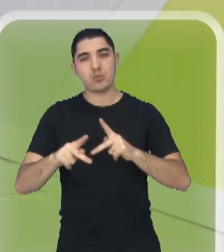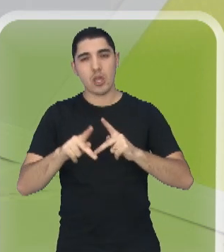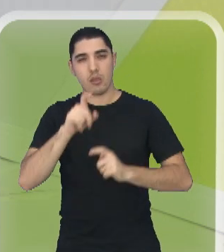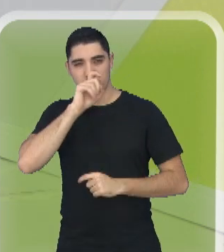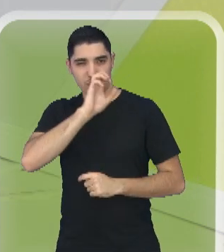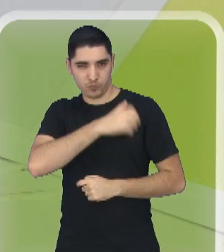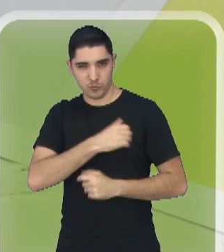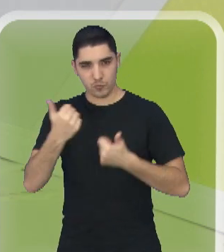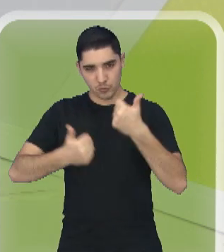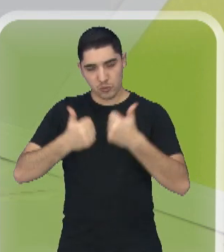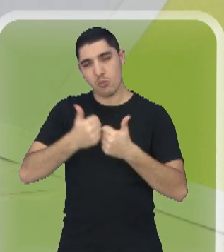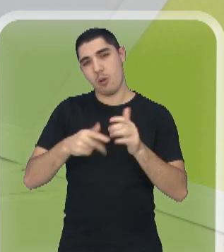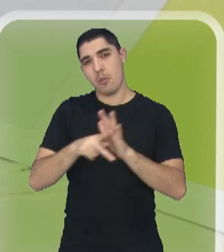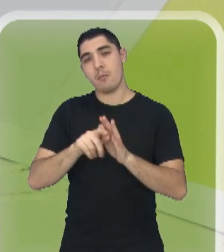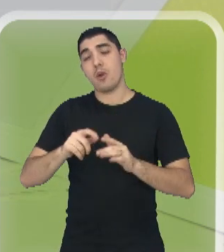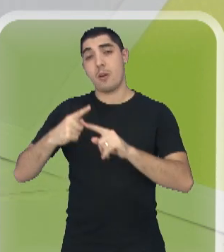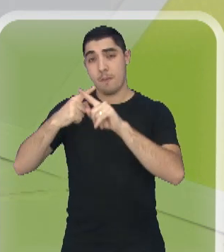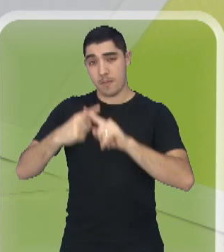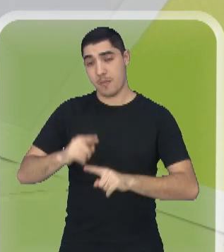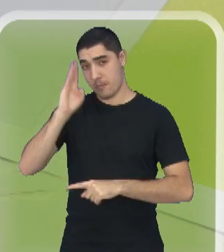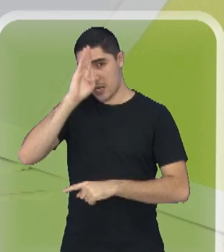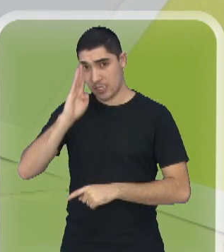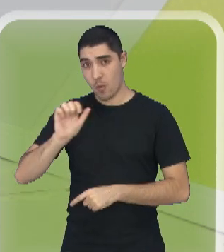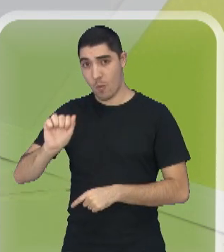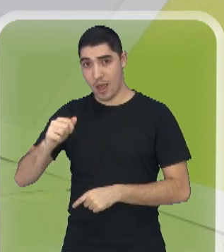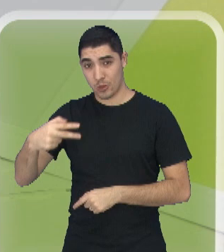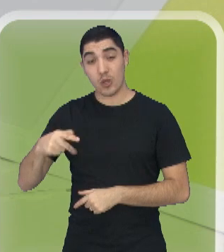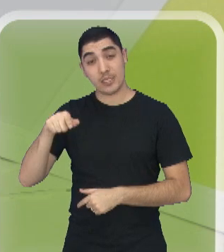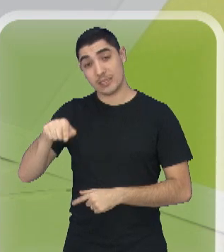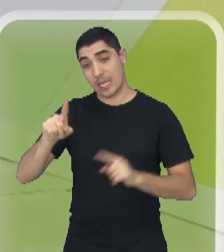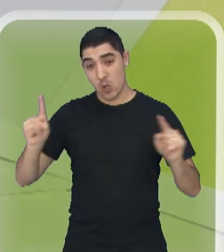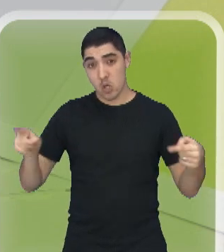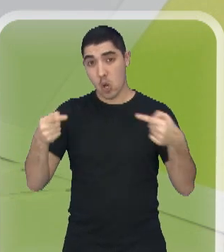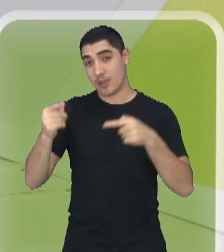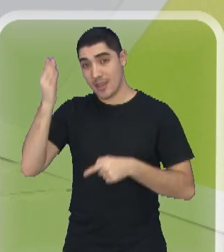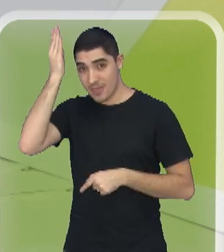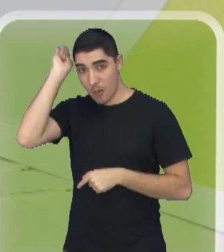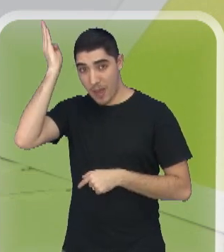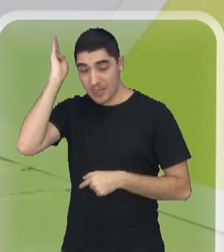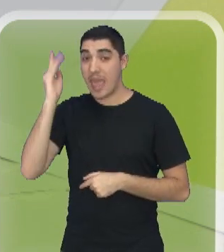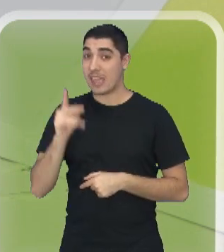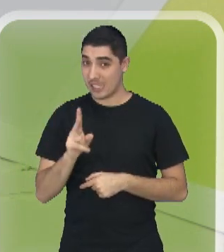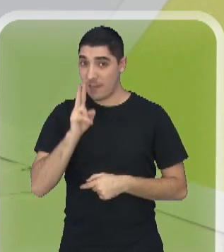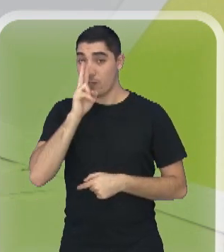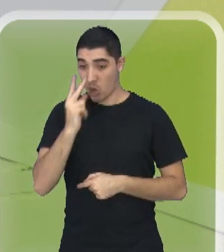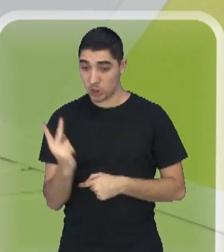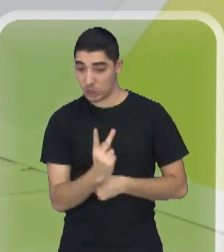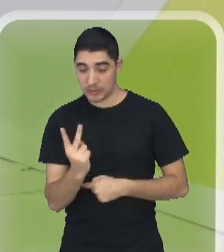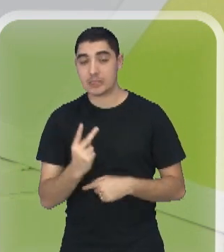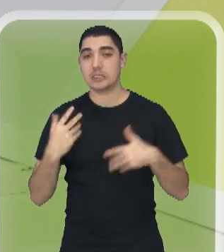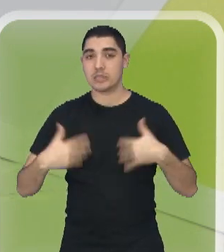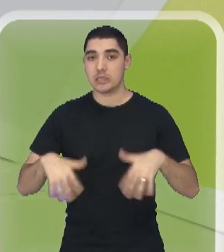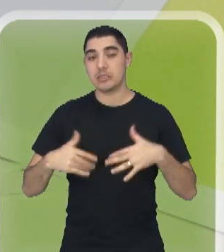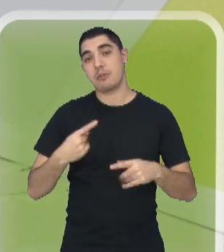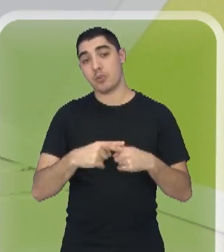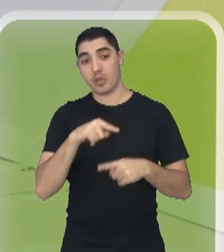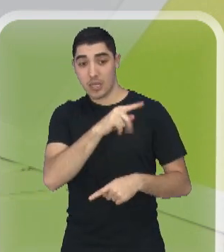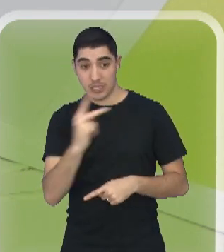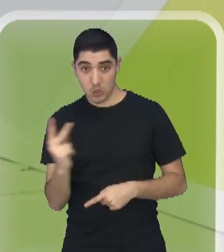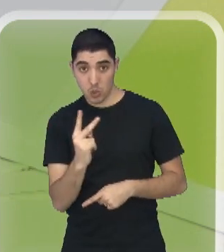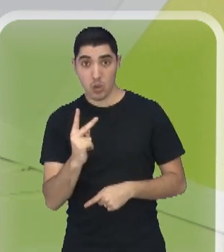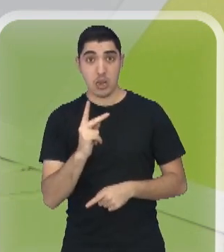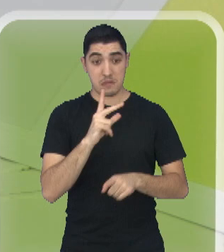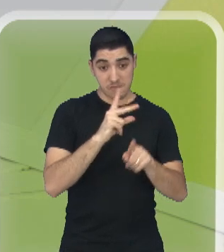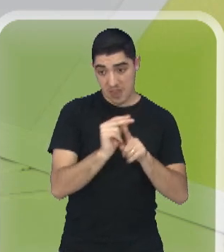do Brasileiro A2. A partida é tida como um confronto direto para ambas as equipes e pode definir lá na frente uma